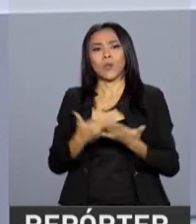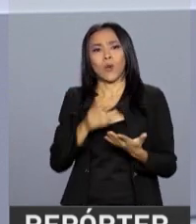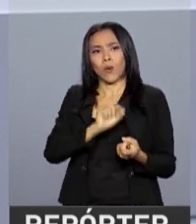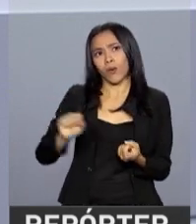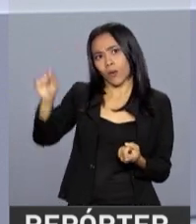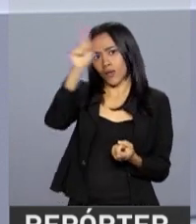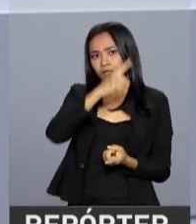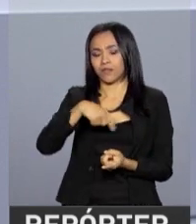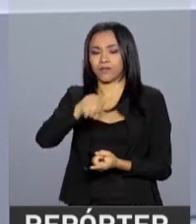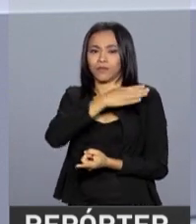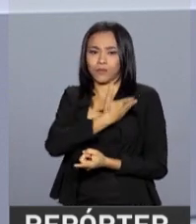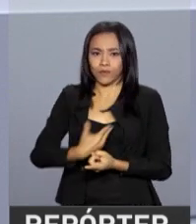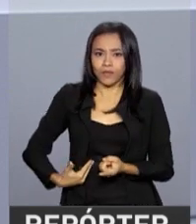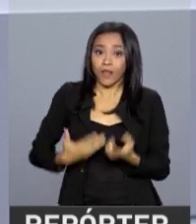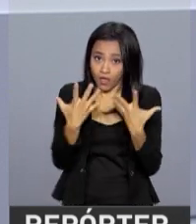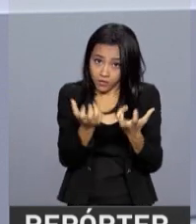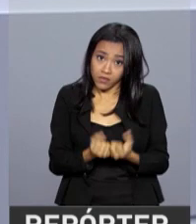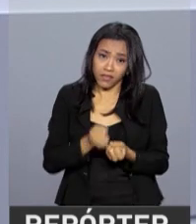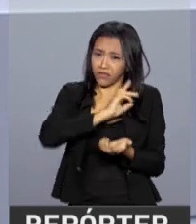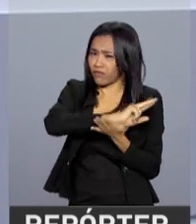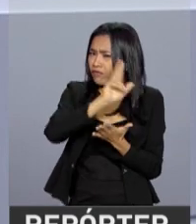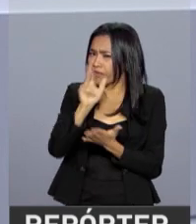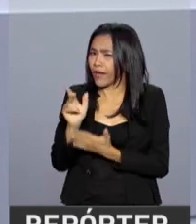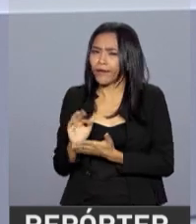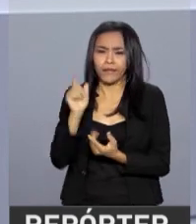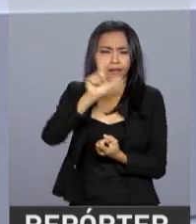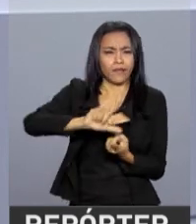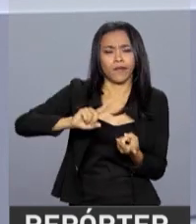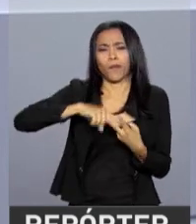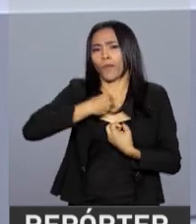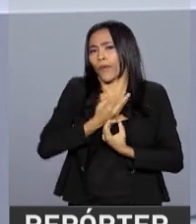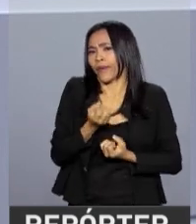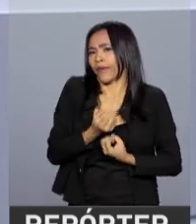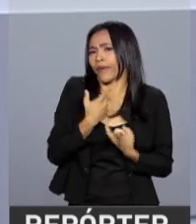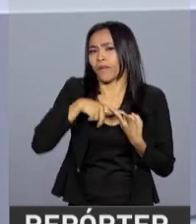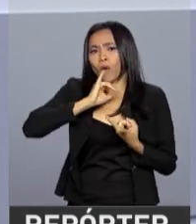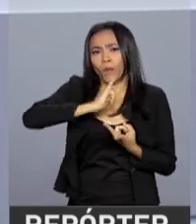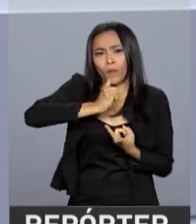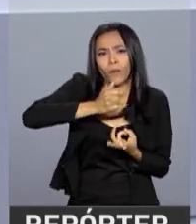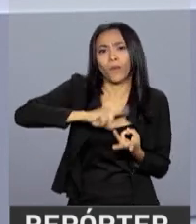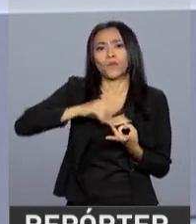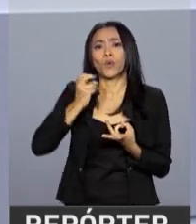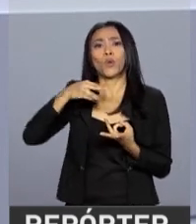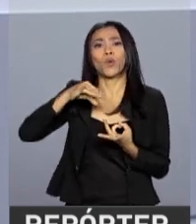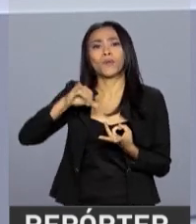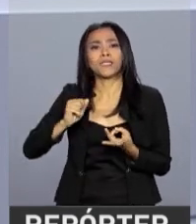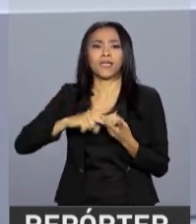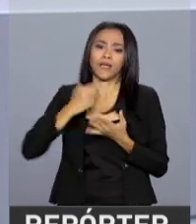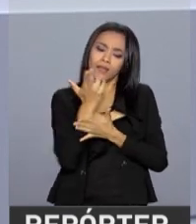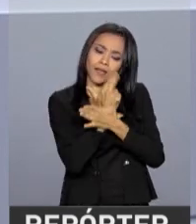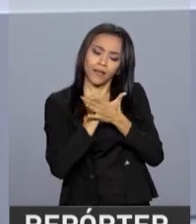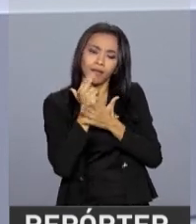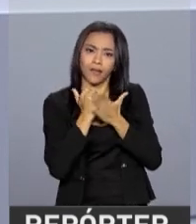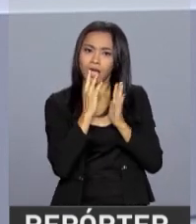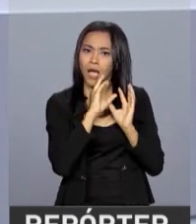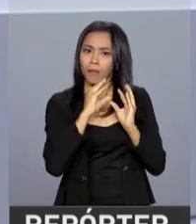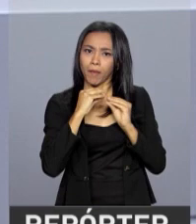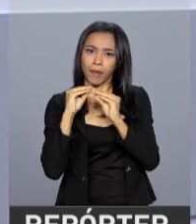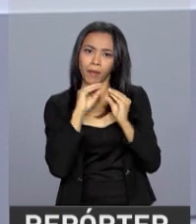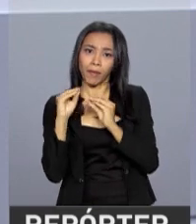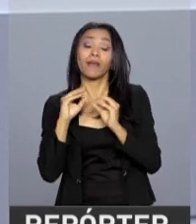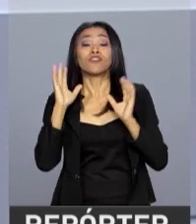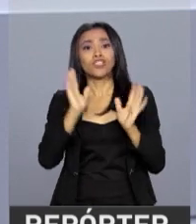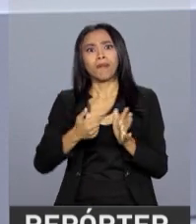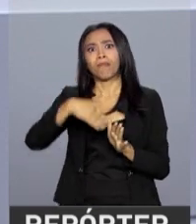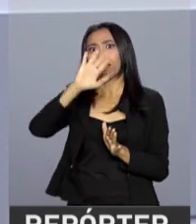são aceitas obras em diversos gêneros como poema conto crônica e quadrinhos mais de quatro mil trabalhos já